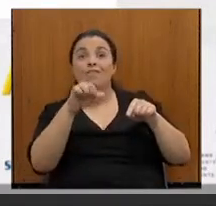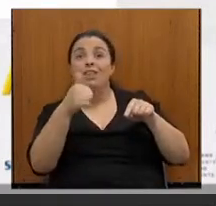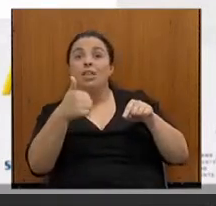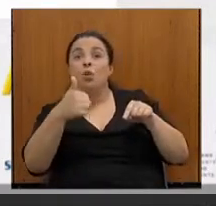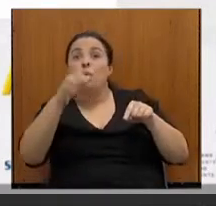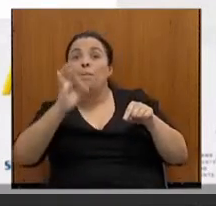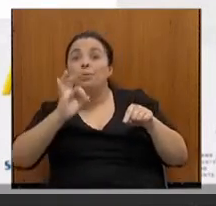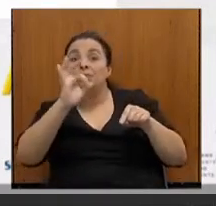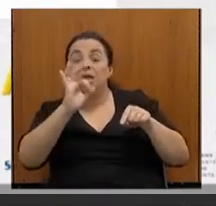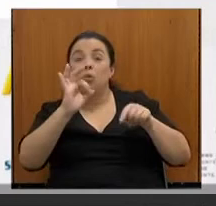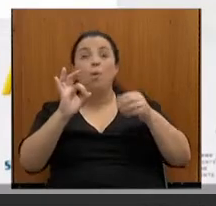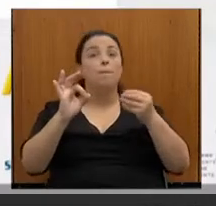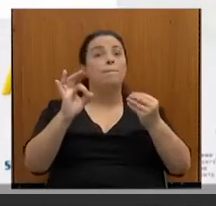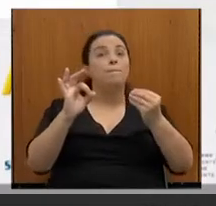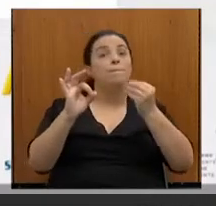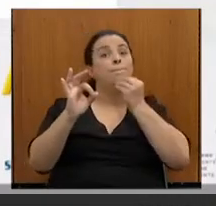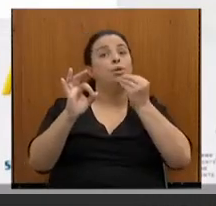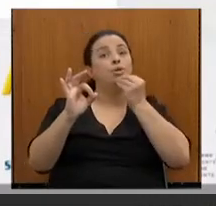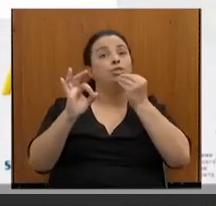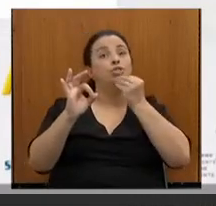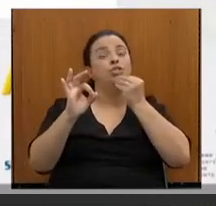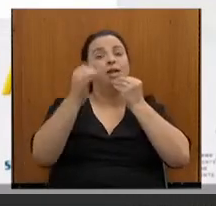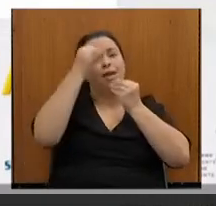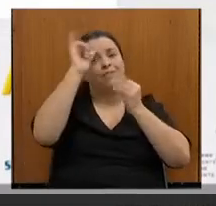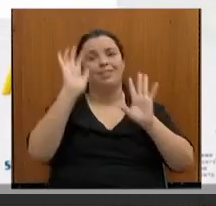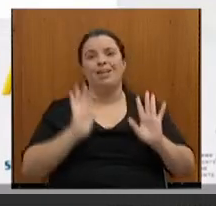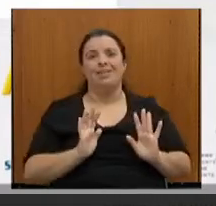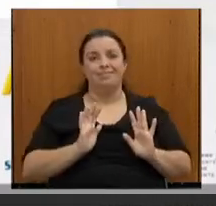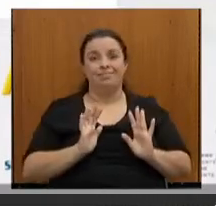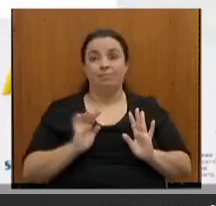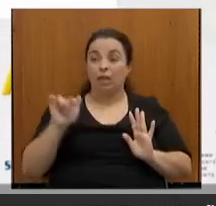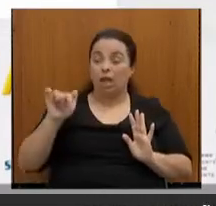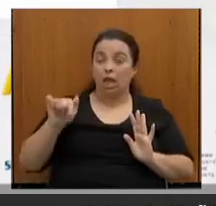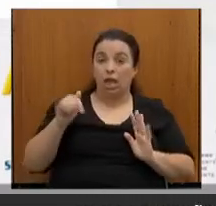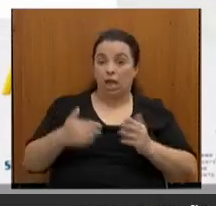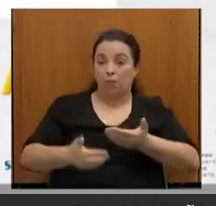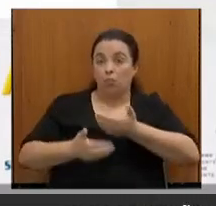né? Evitáveis ou potencialmente evitáveis. E na mortalidade infantil,